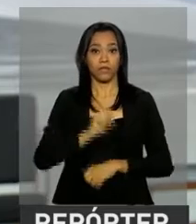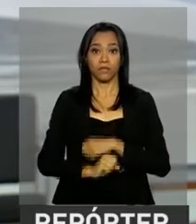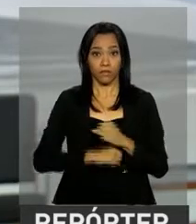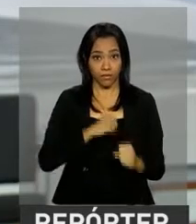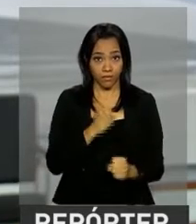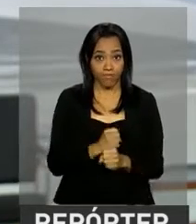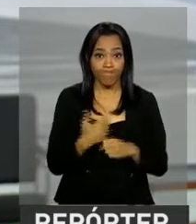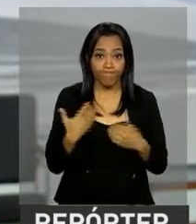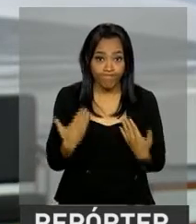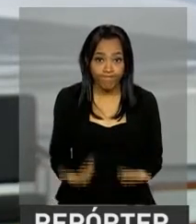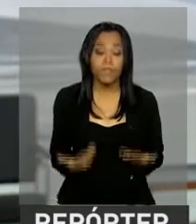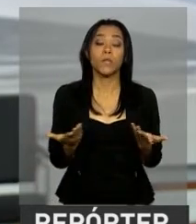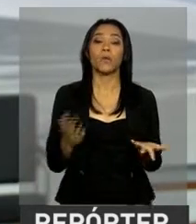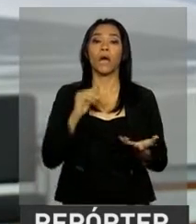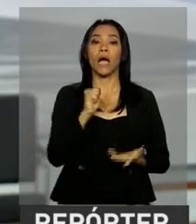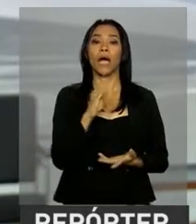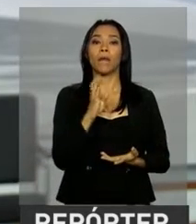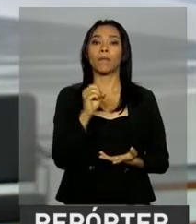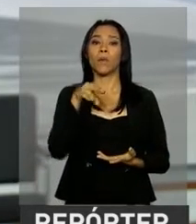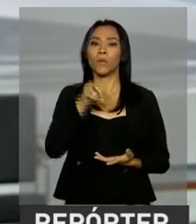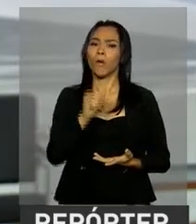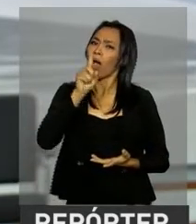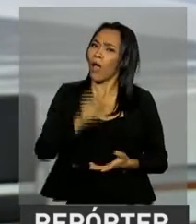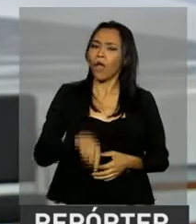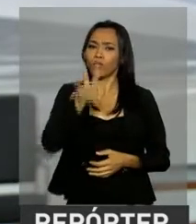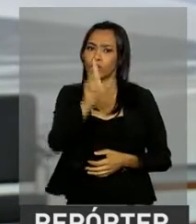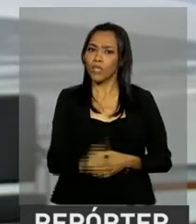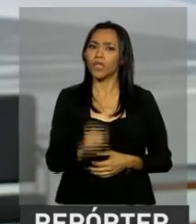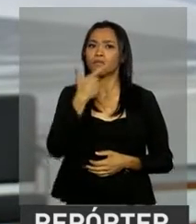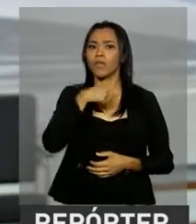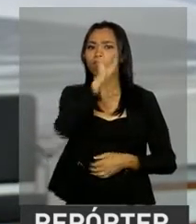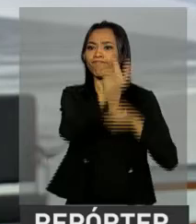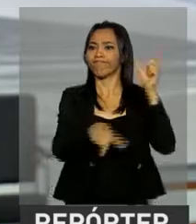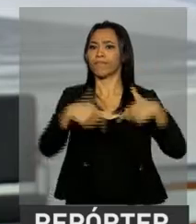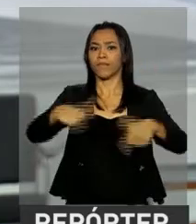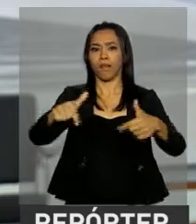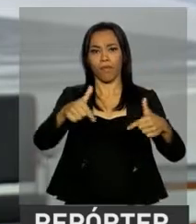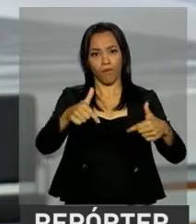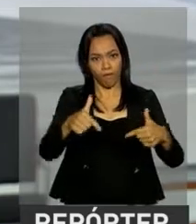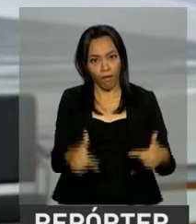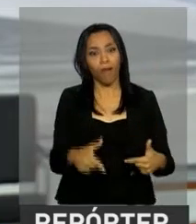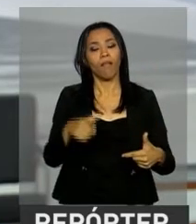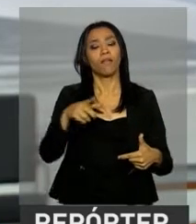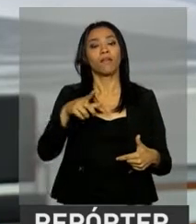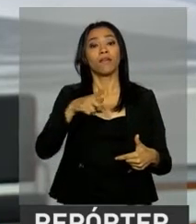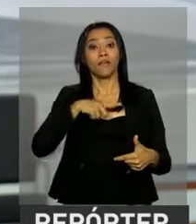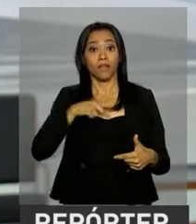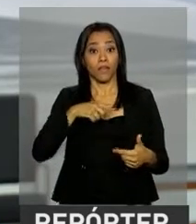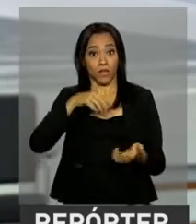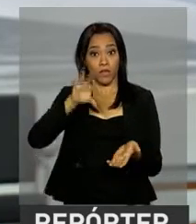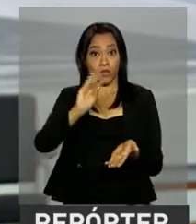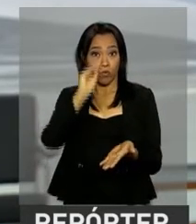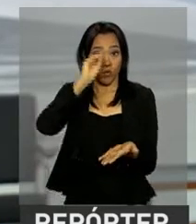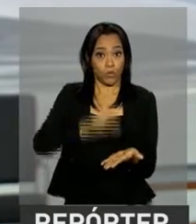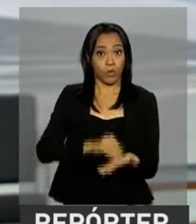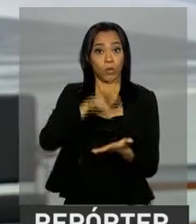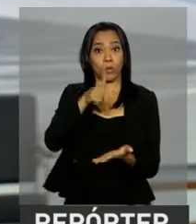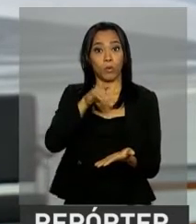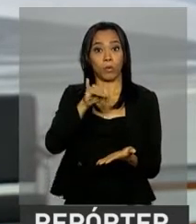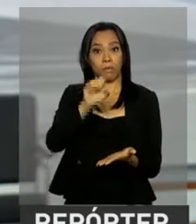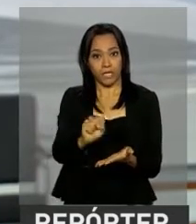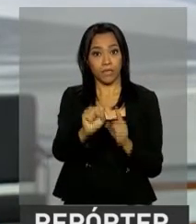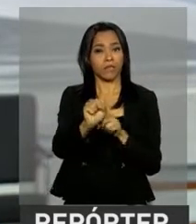o pis o abono salarial é um direito do trabalhador que está inscrito que têm inscrição no pis/pasep há pelo menos cinco